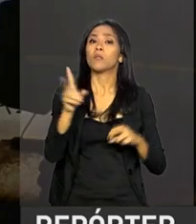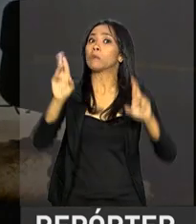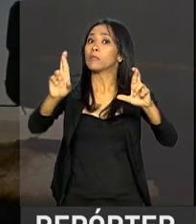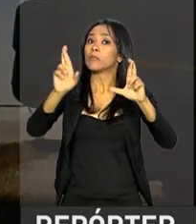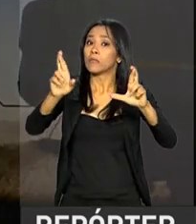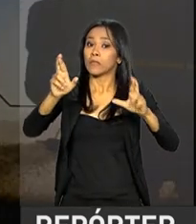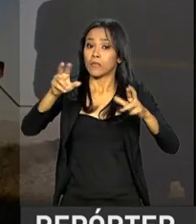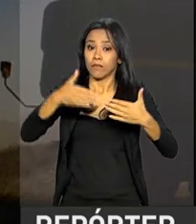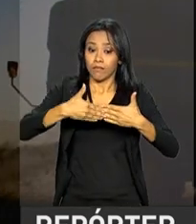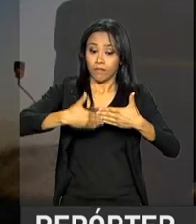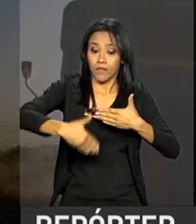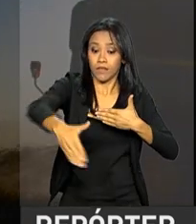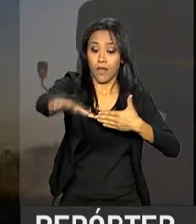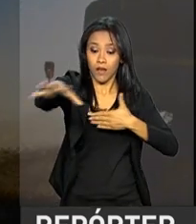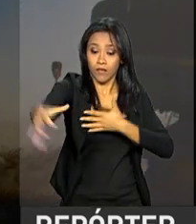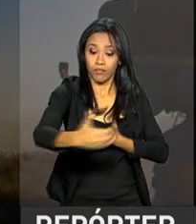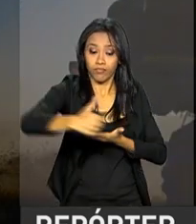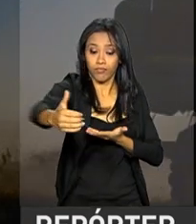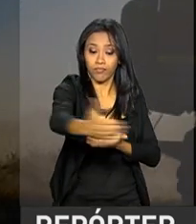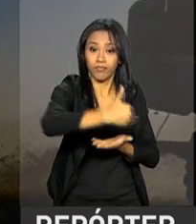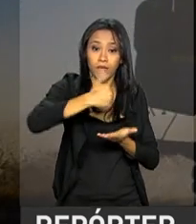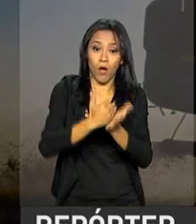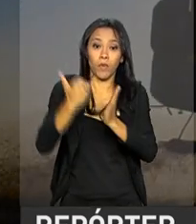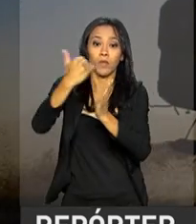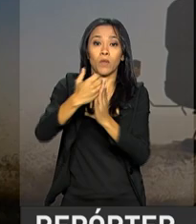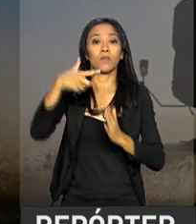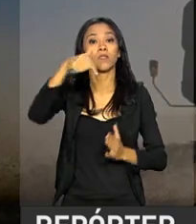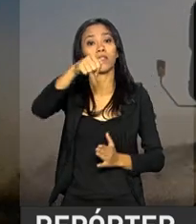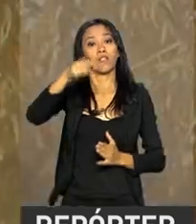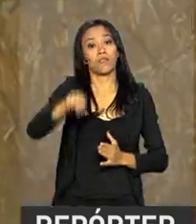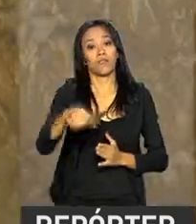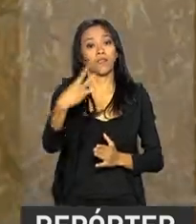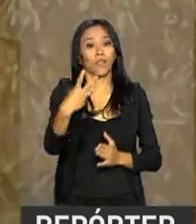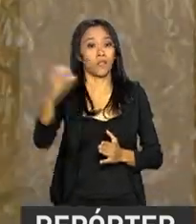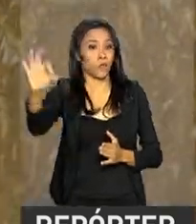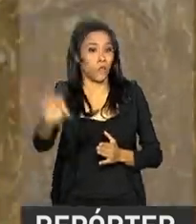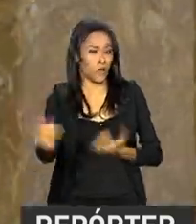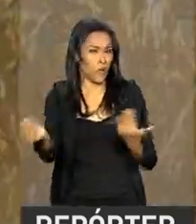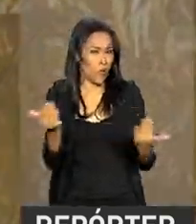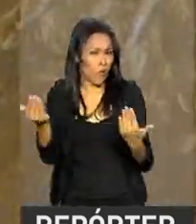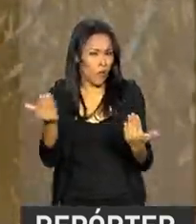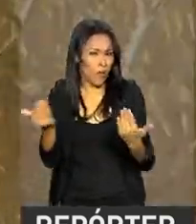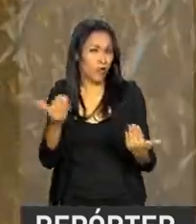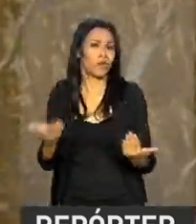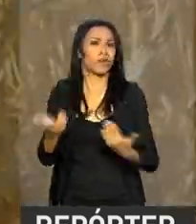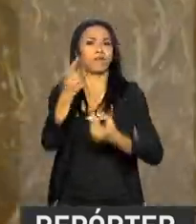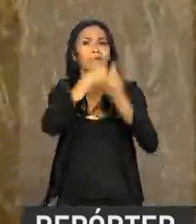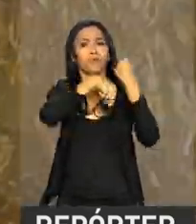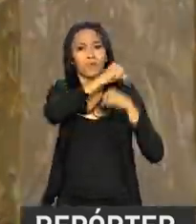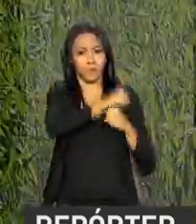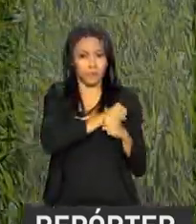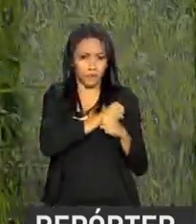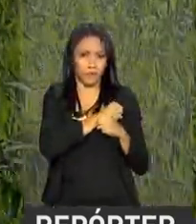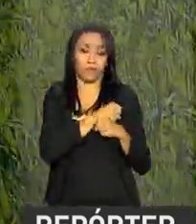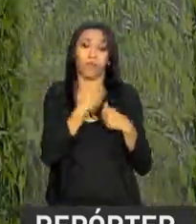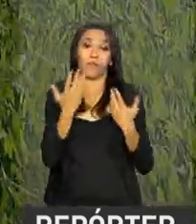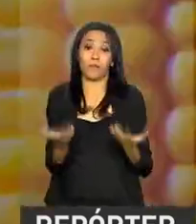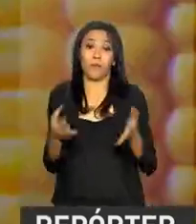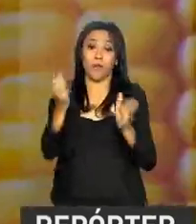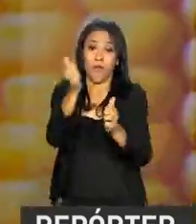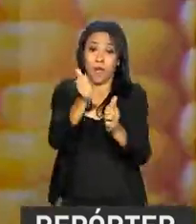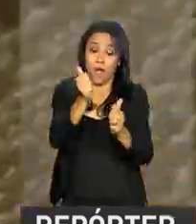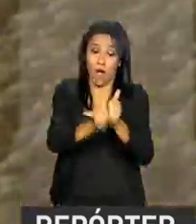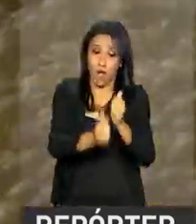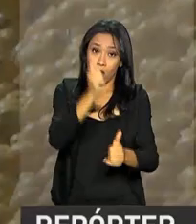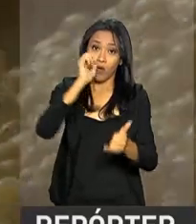para a área a ser colhida cresceu 7,3 por cento na comparação com 2010 16 o arroz